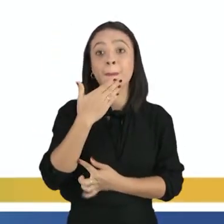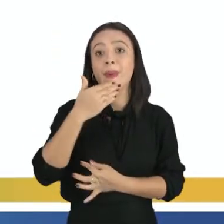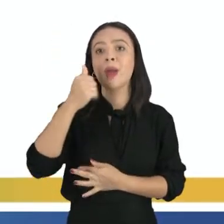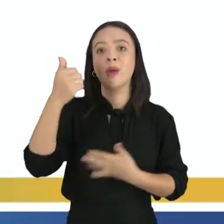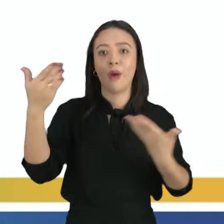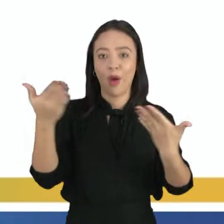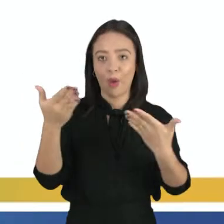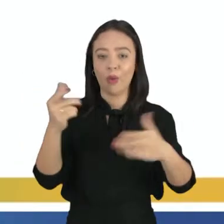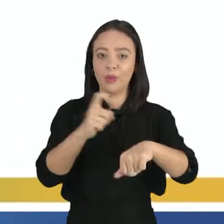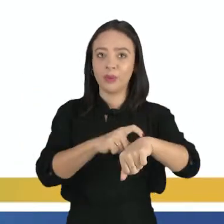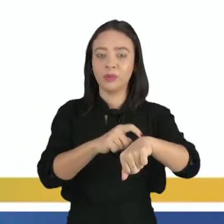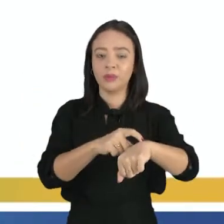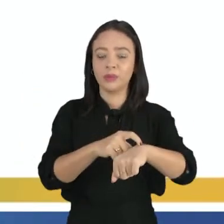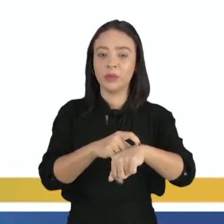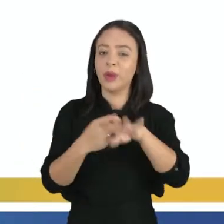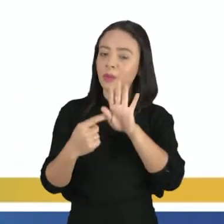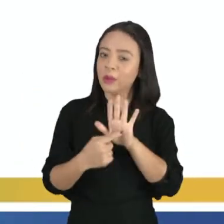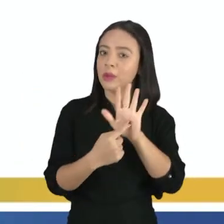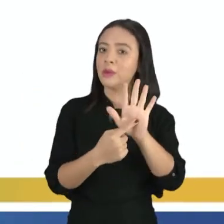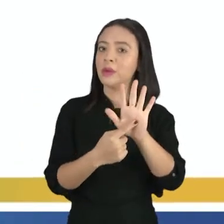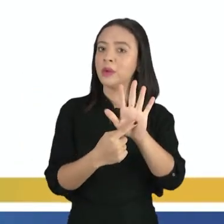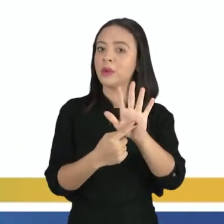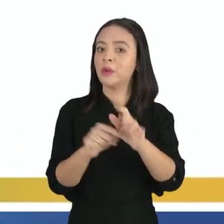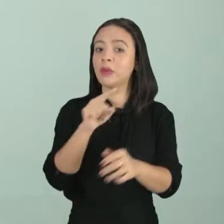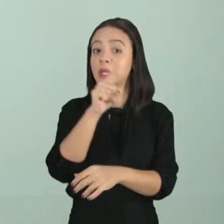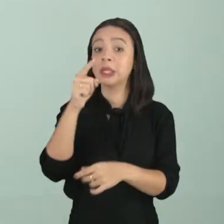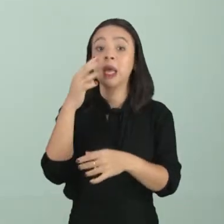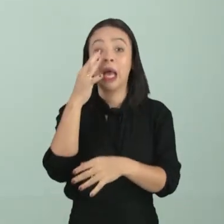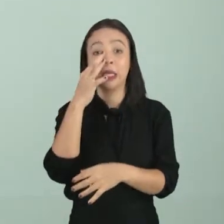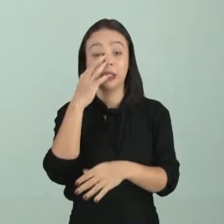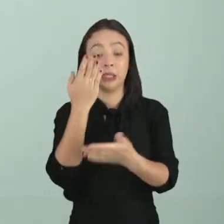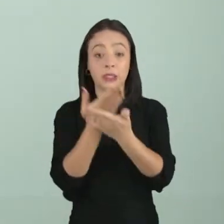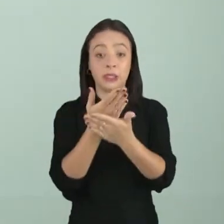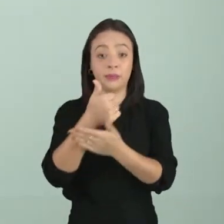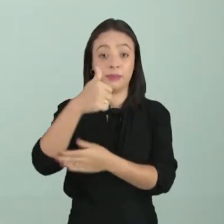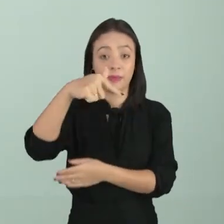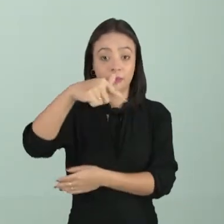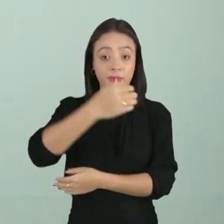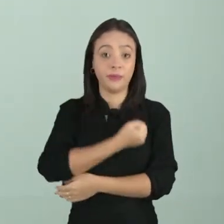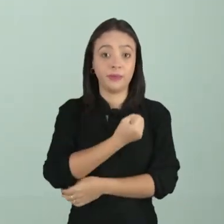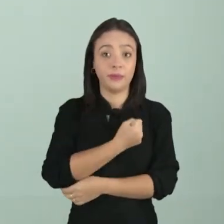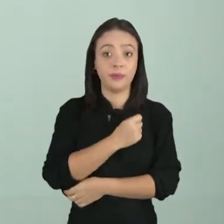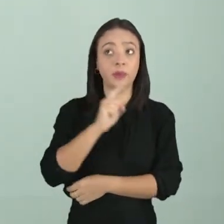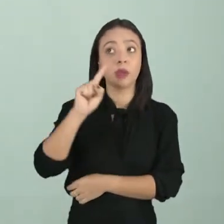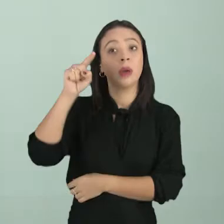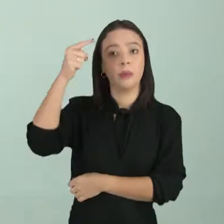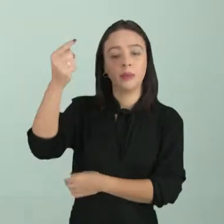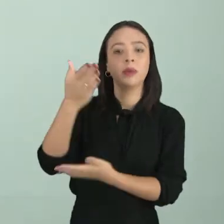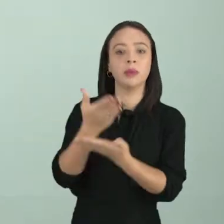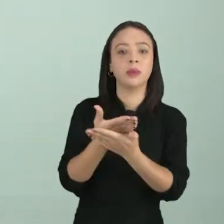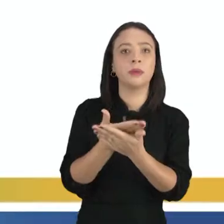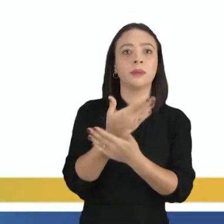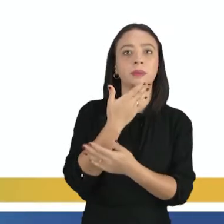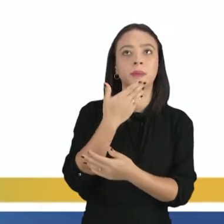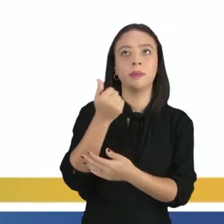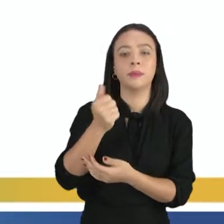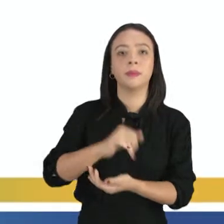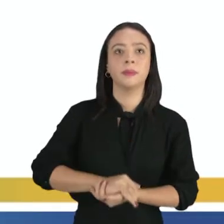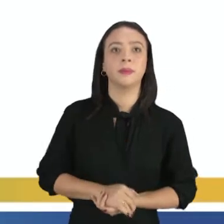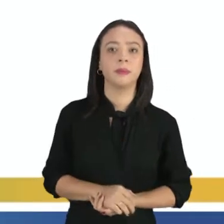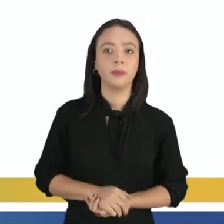aqui com o nosso tempo, eu sugiro que você assista a aula 17, se você puder, futuramente, através da internet, tá? Vamos lá, então.